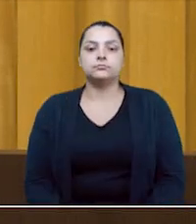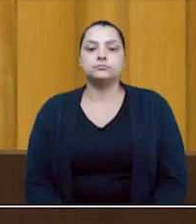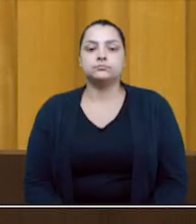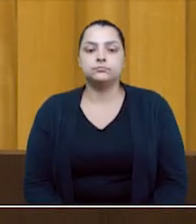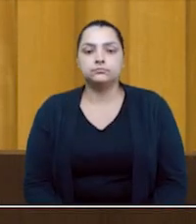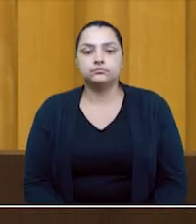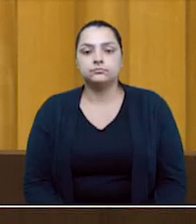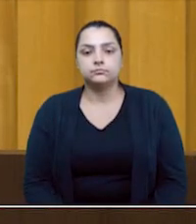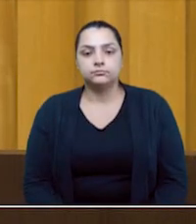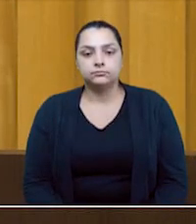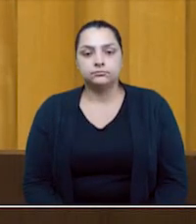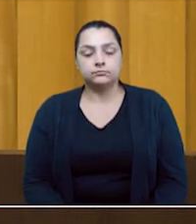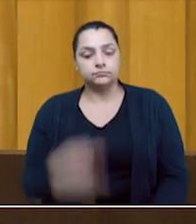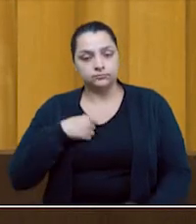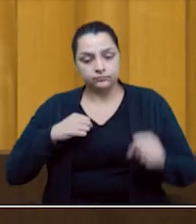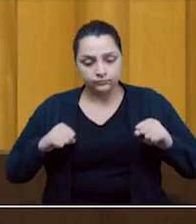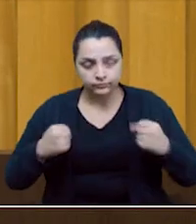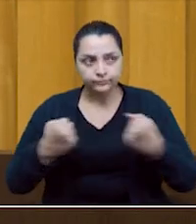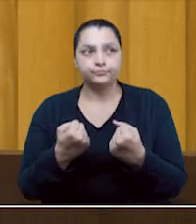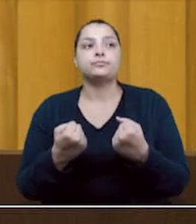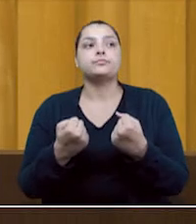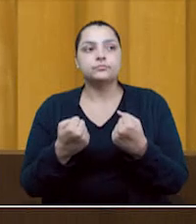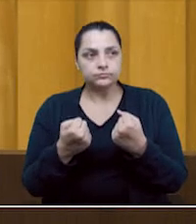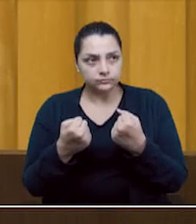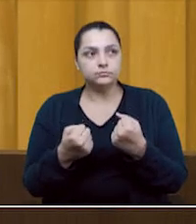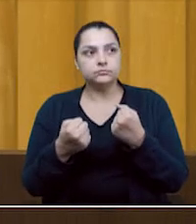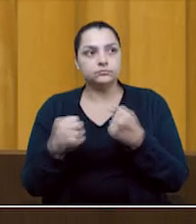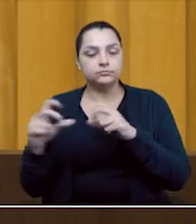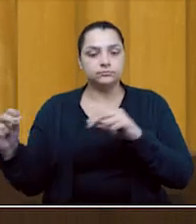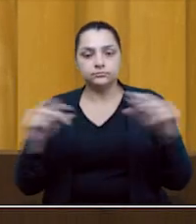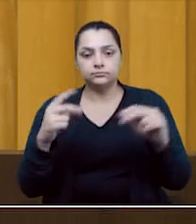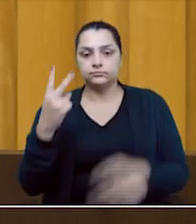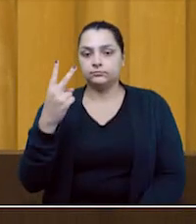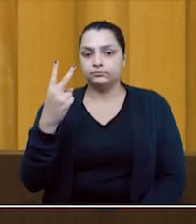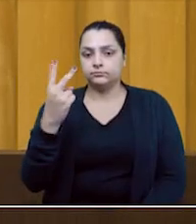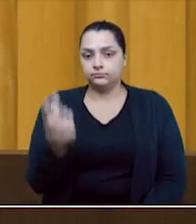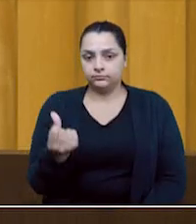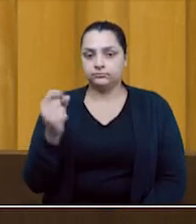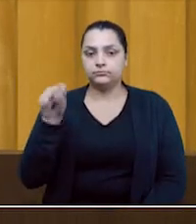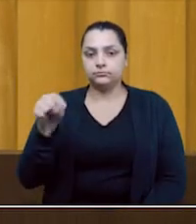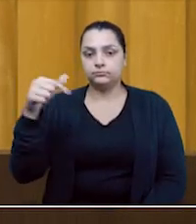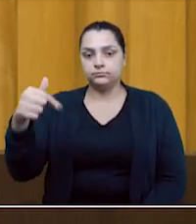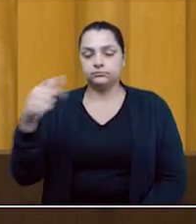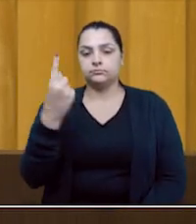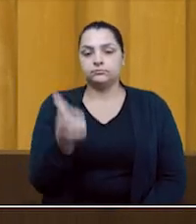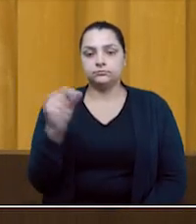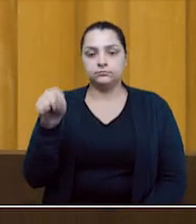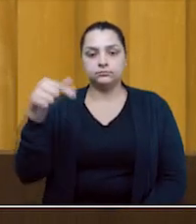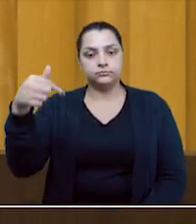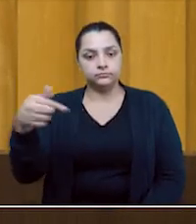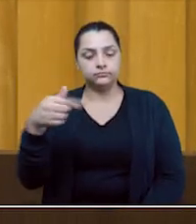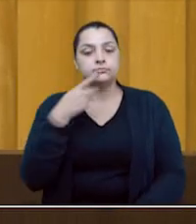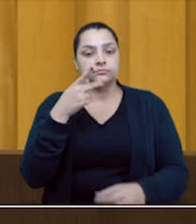E todo esse esforço dialoga com as metas 16.6 e 16.7, que tratam do